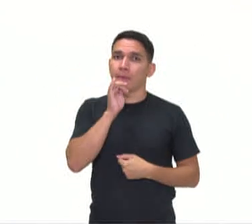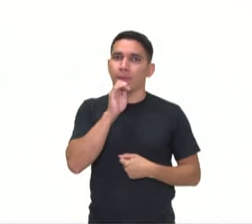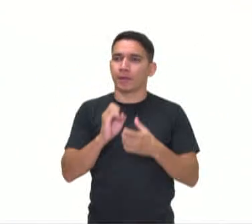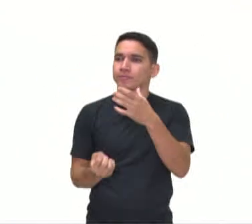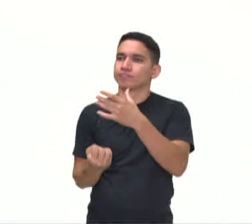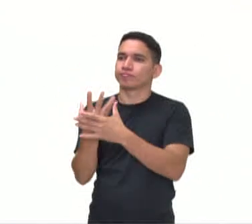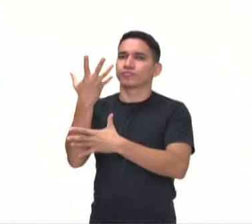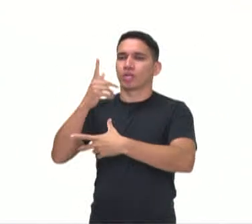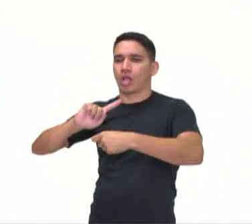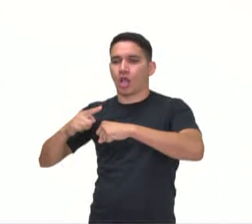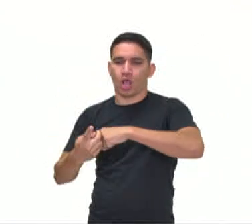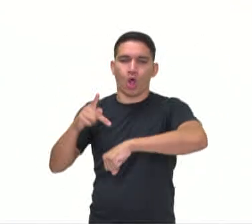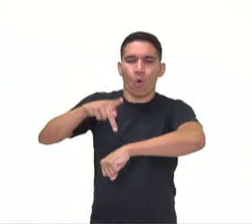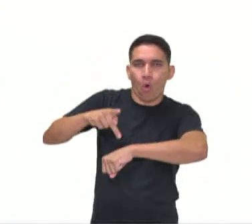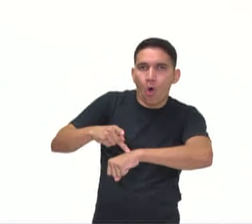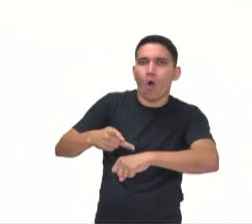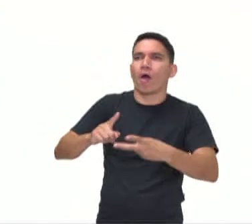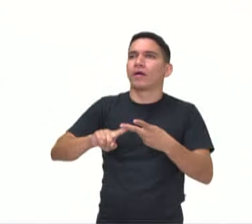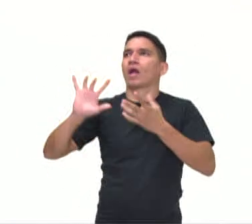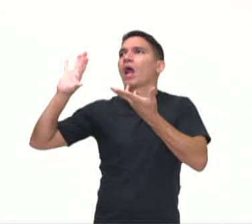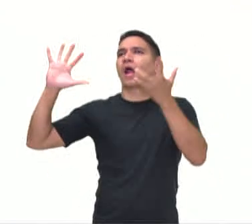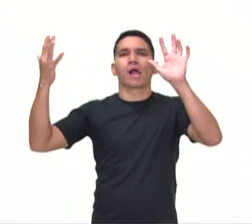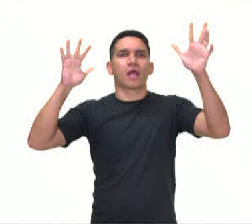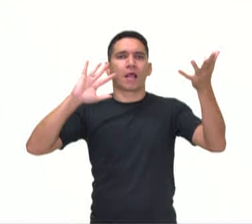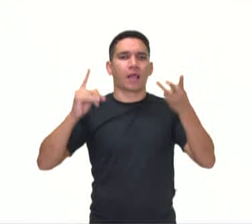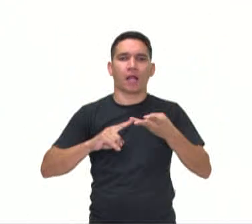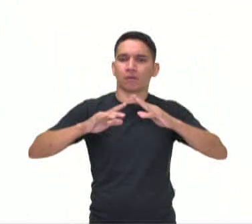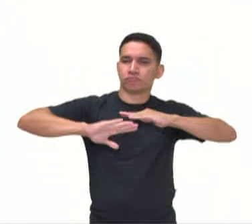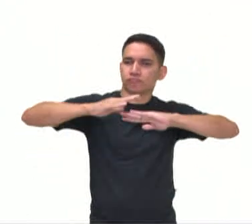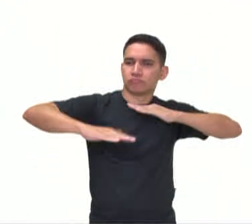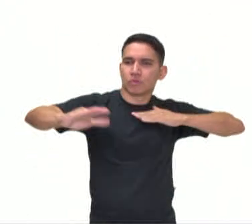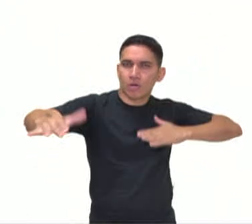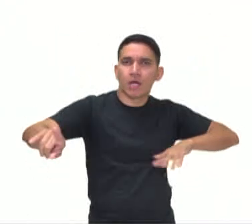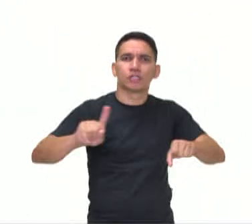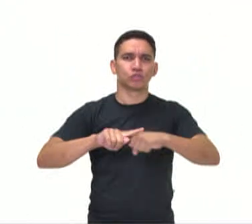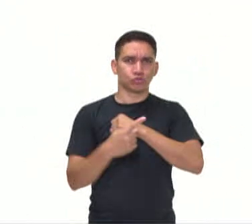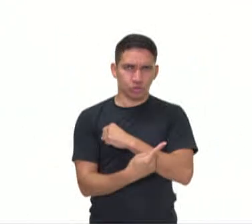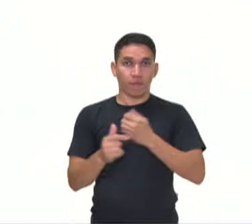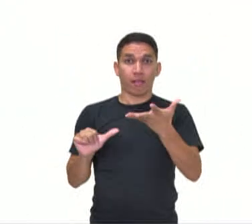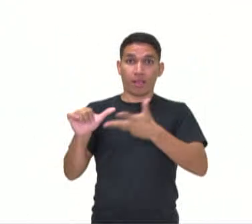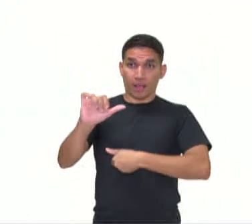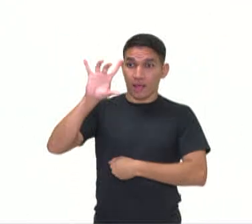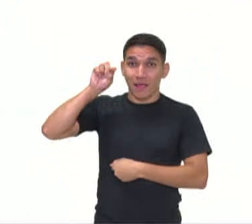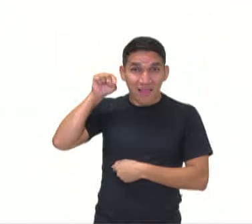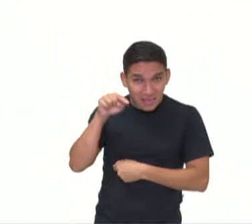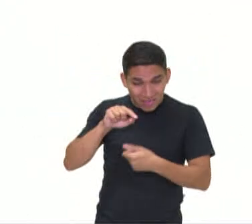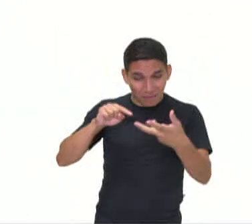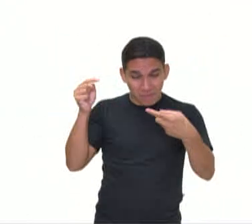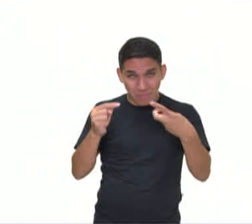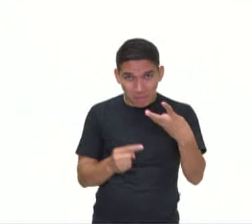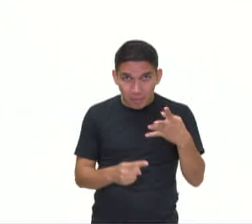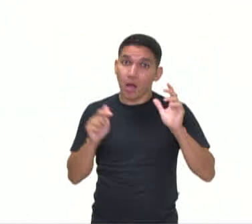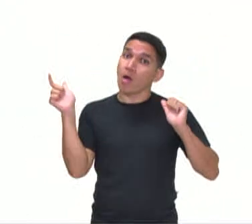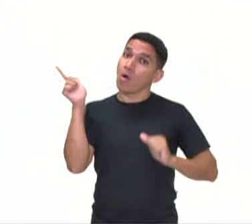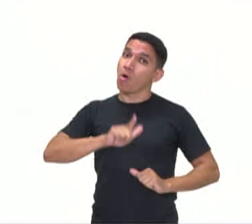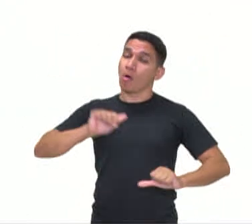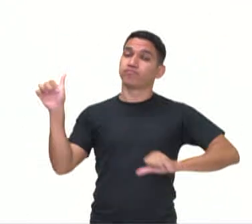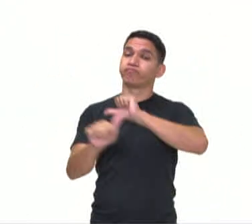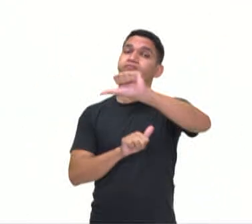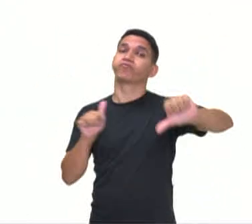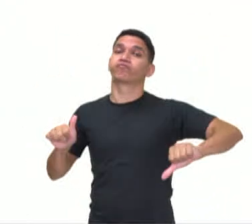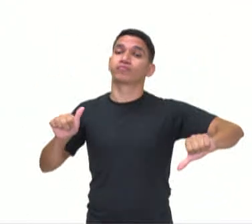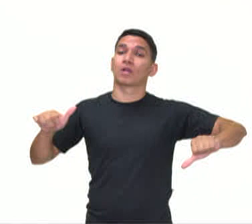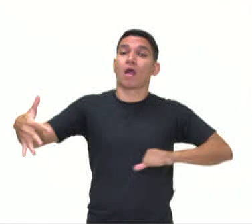formação geológica, clima, relevo, hidrografia, e esses elementos naturais provocam alterações na paisagem, ainda